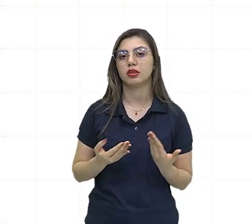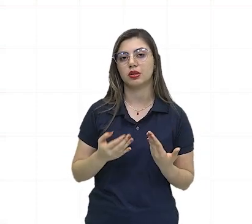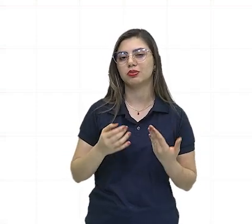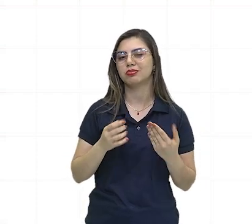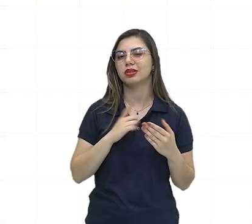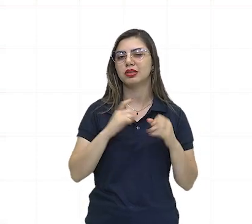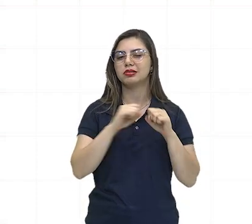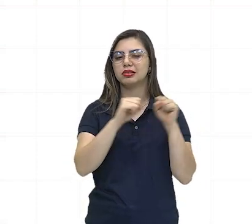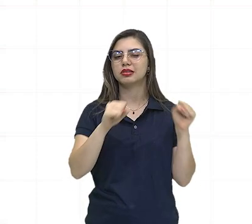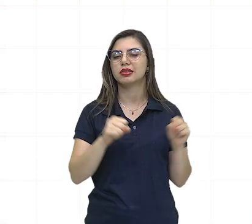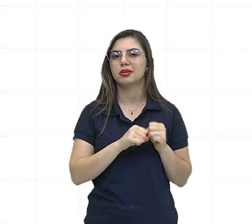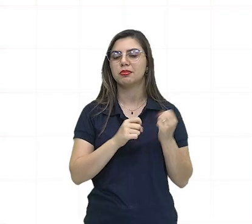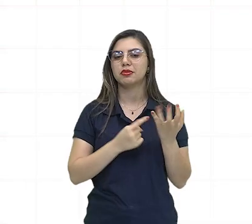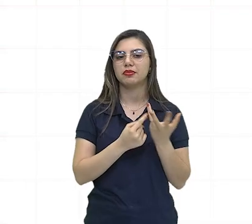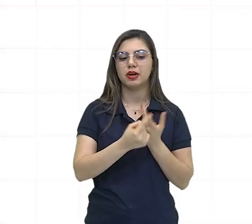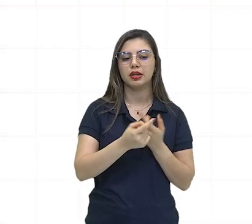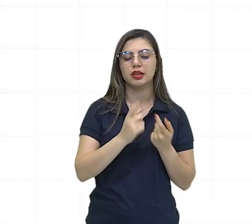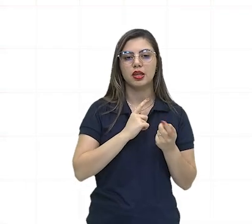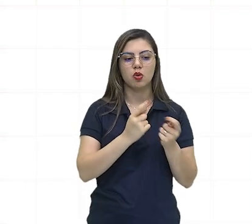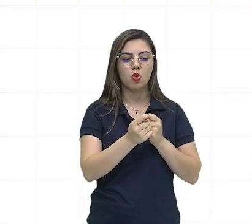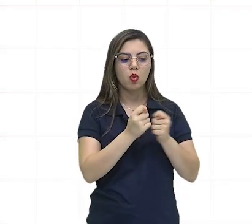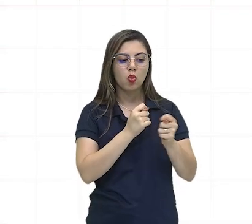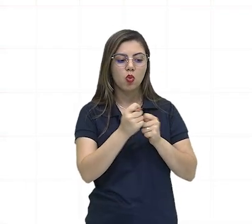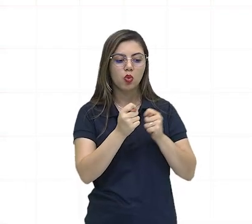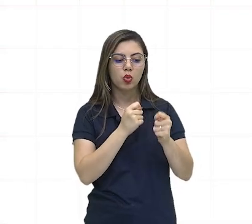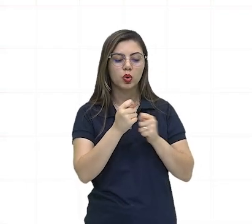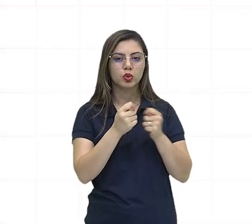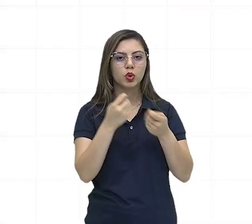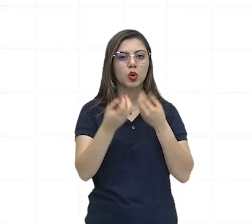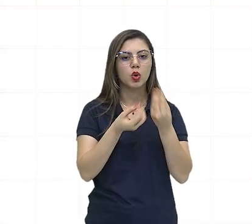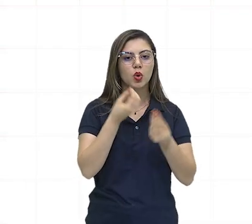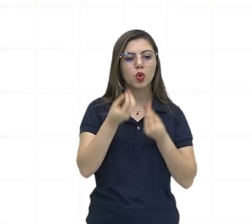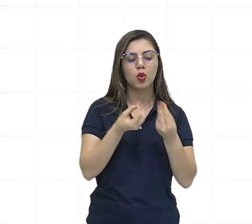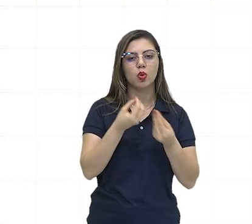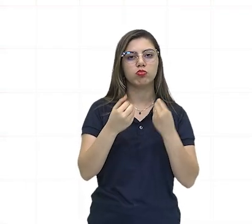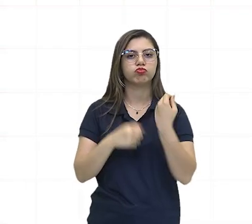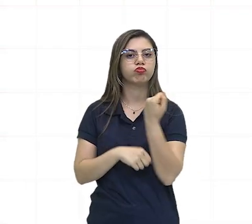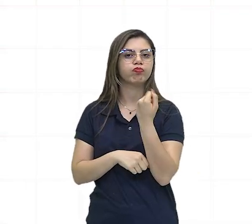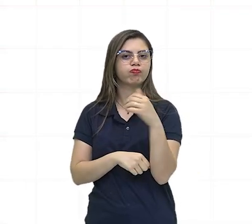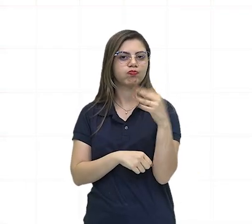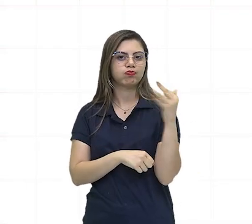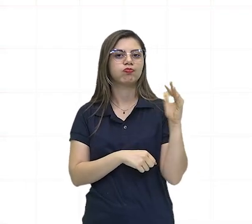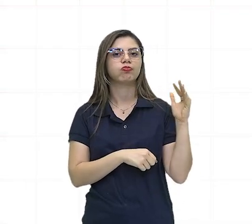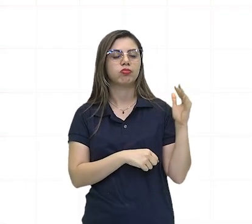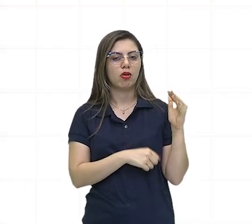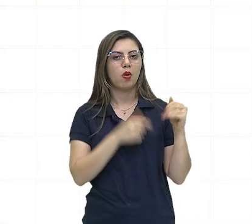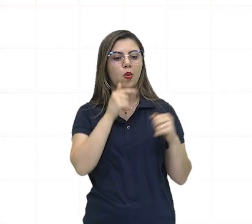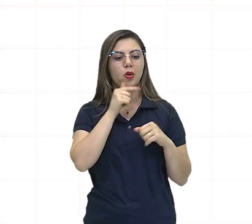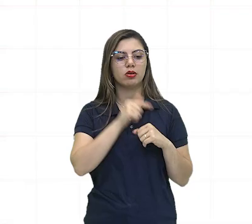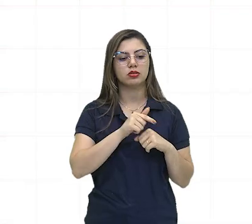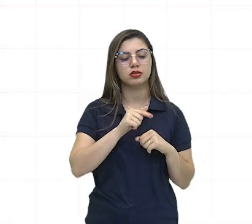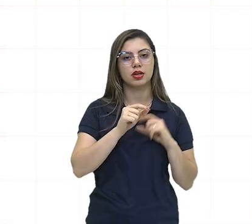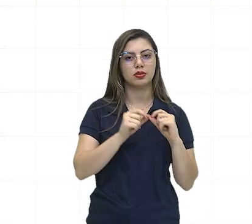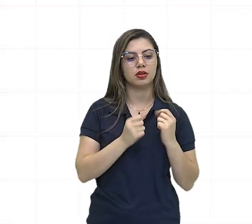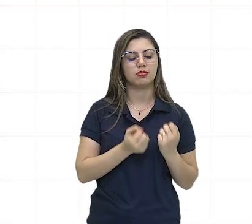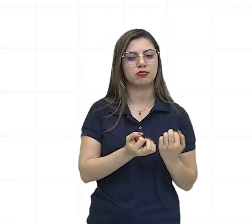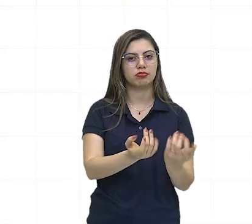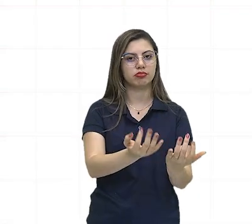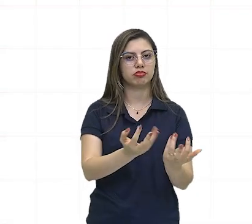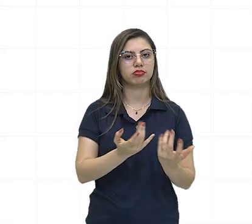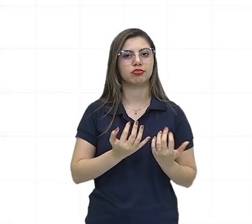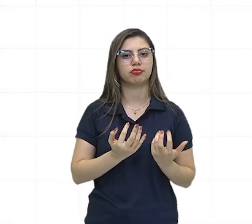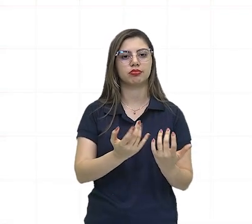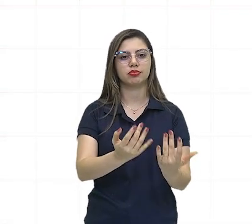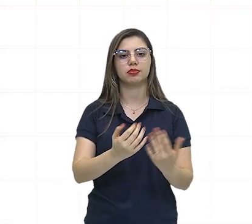sistemas, né, que vão permitir um controle mais preciso das condições ambientais para o cultivo das